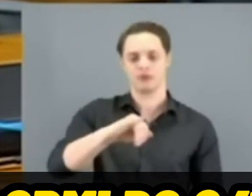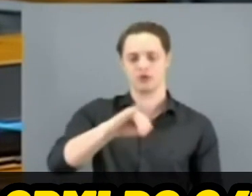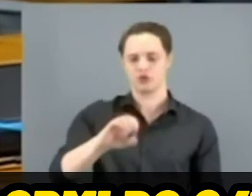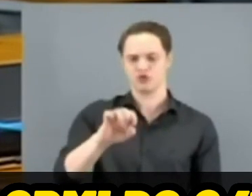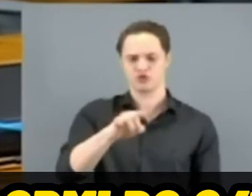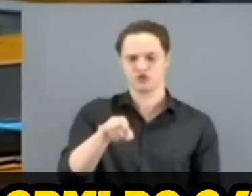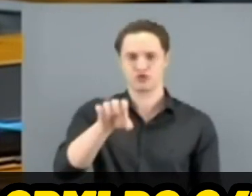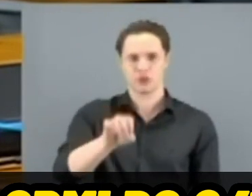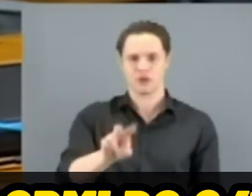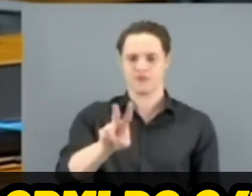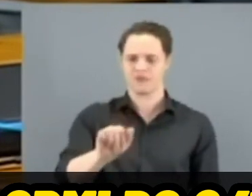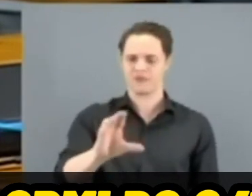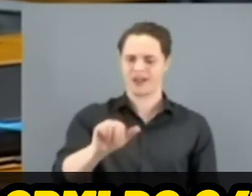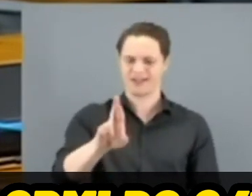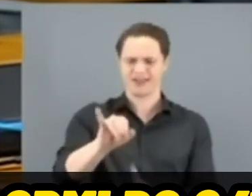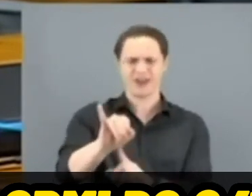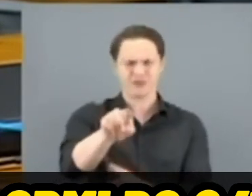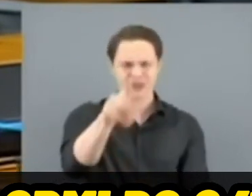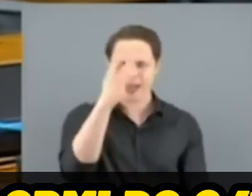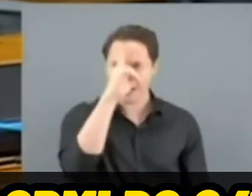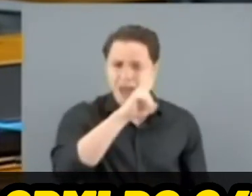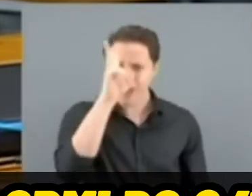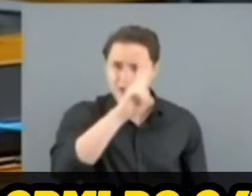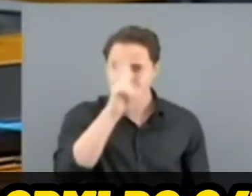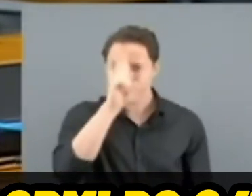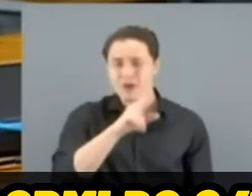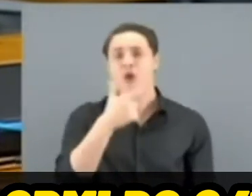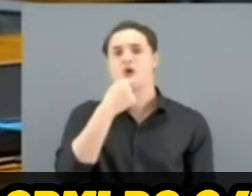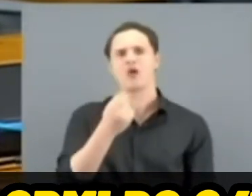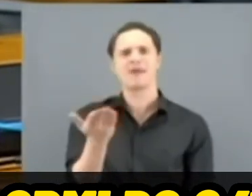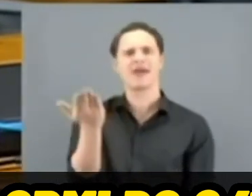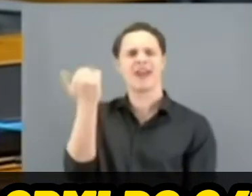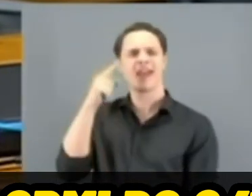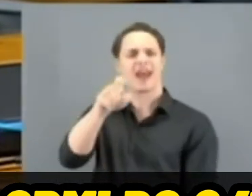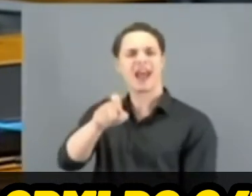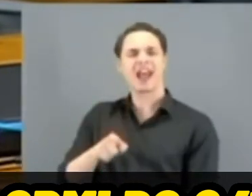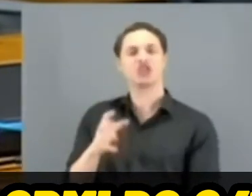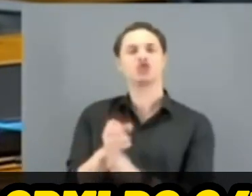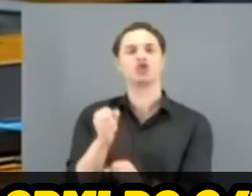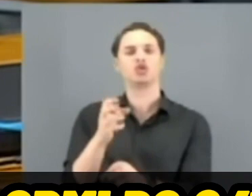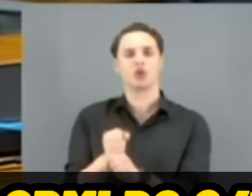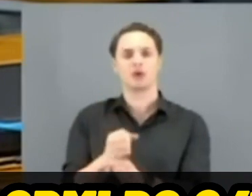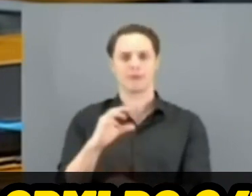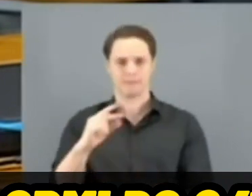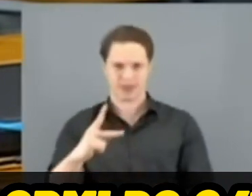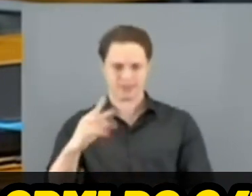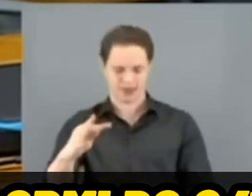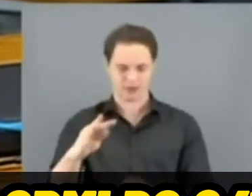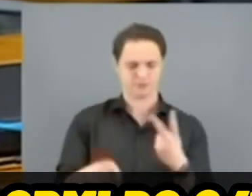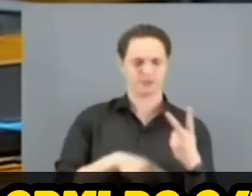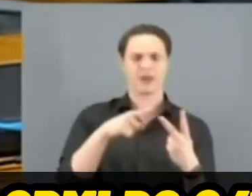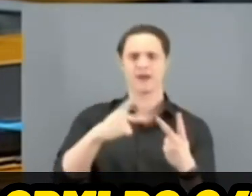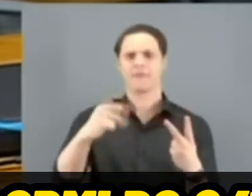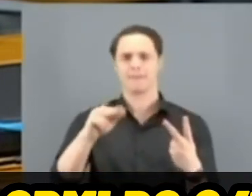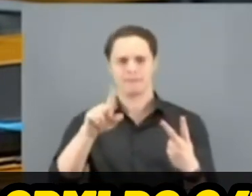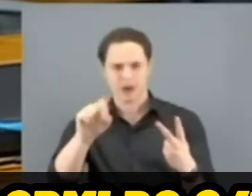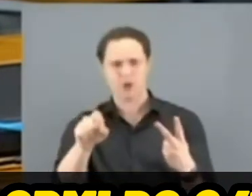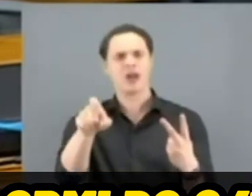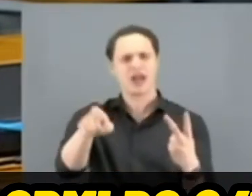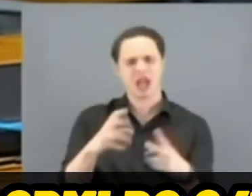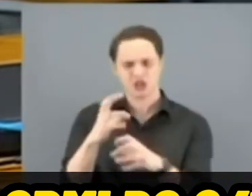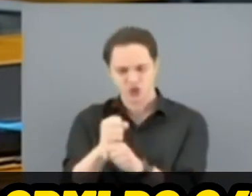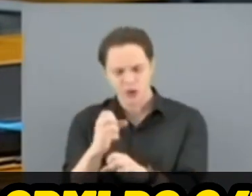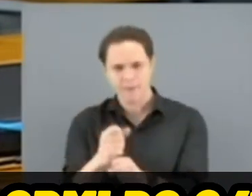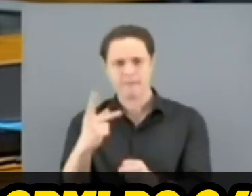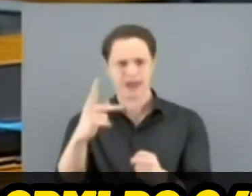vocês lembram, deputados do PT? João Vaccari, ex-tesoureiro do PT. Paulo Ferreira, ex-tesoureiro do PT. Delúbio Soares,